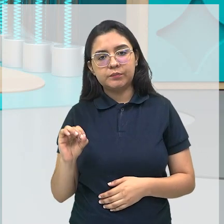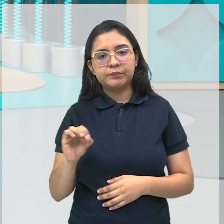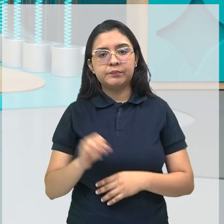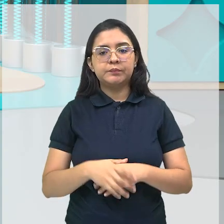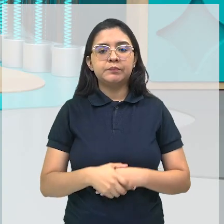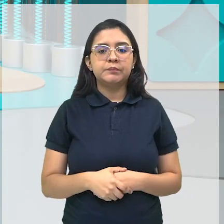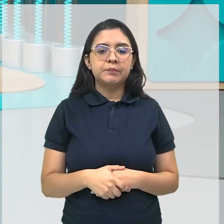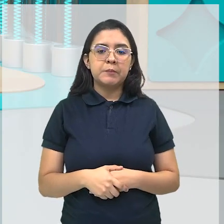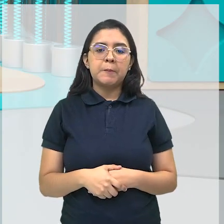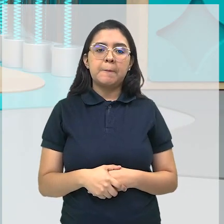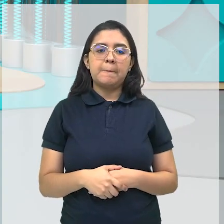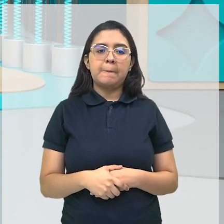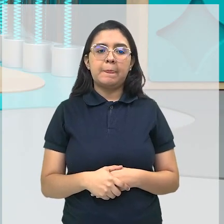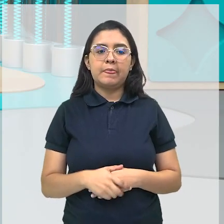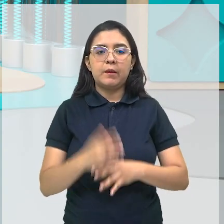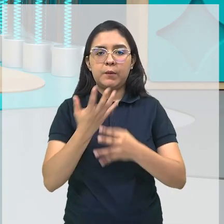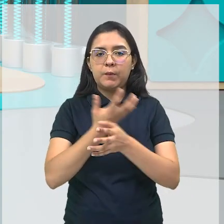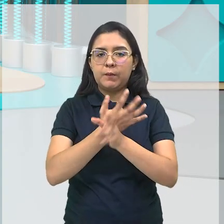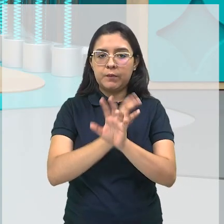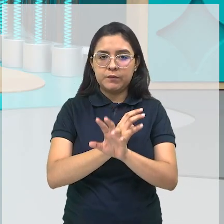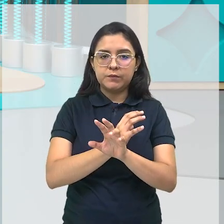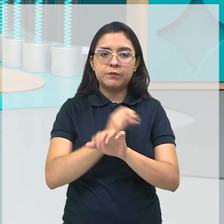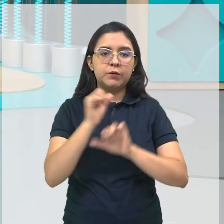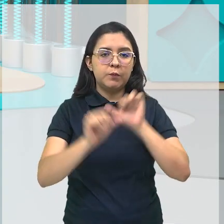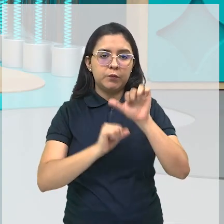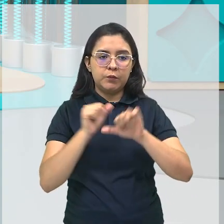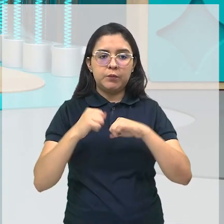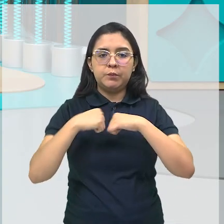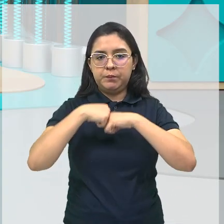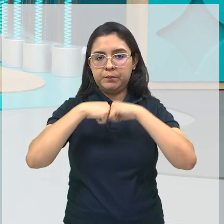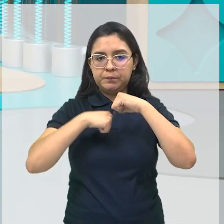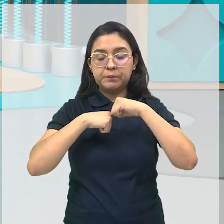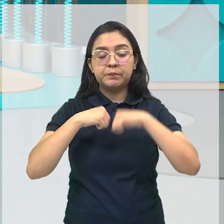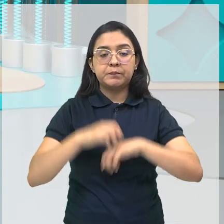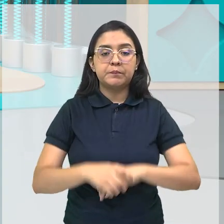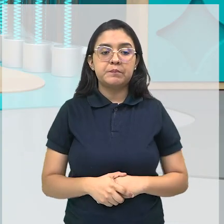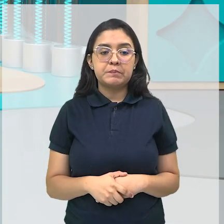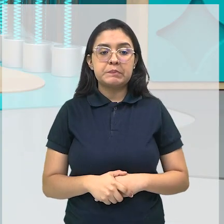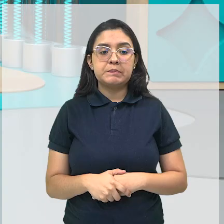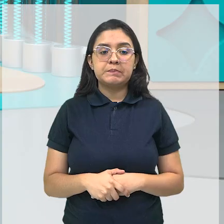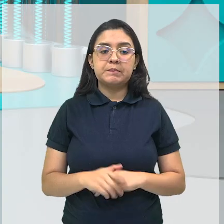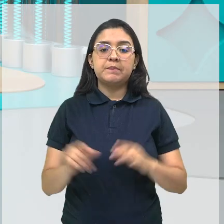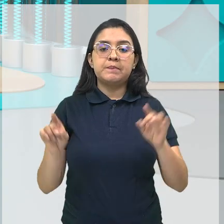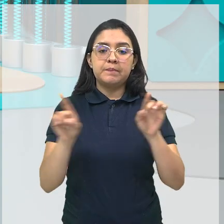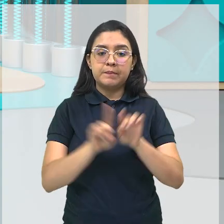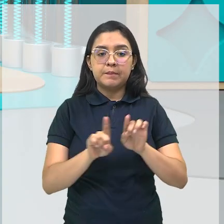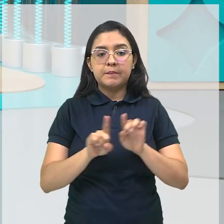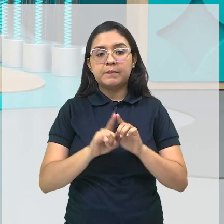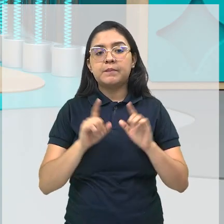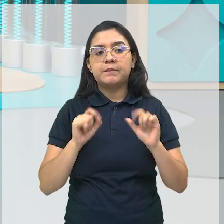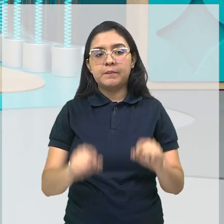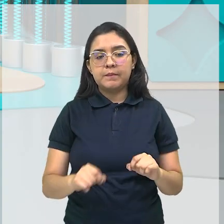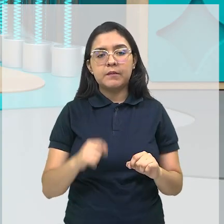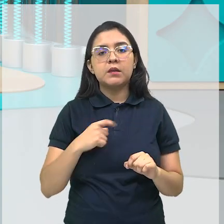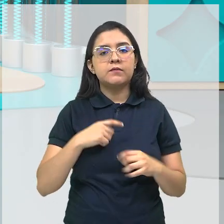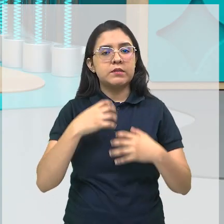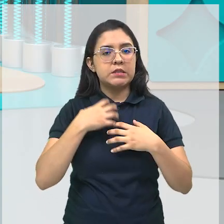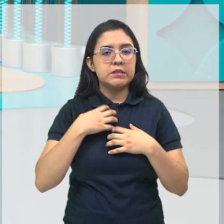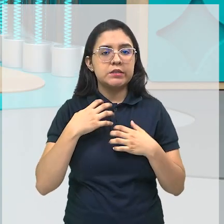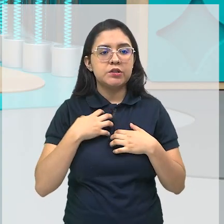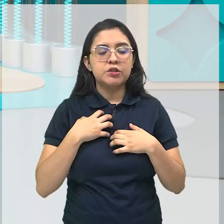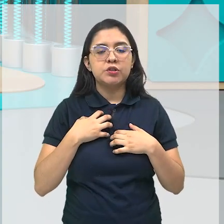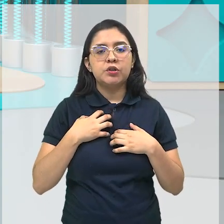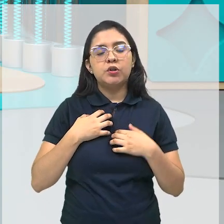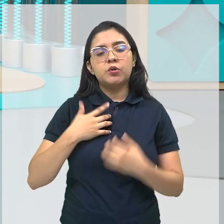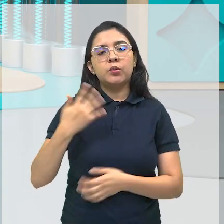o osso ele foi deslocado do seu local de origem, né? Então isso daí também vem acompanhado de muita dor, de